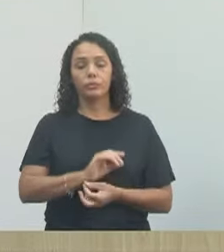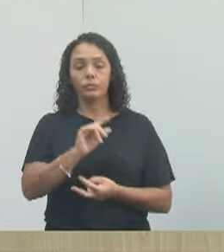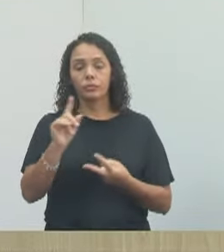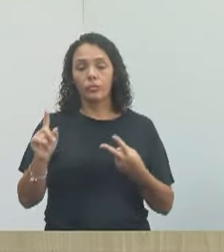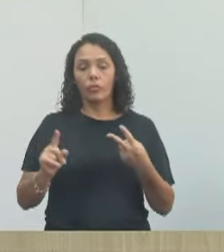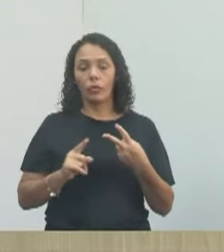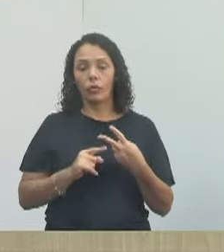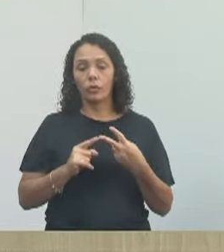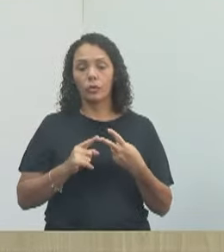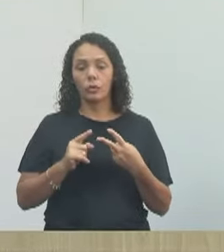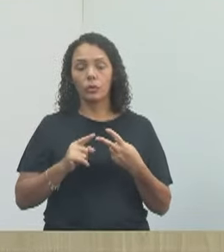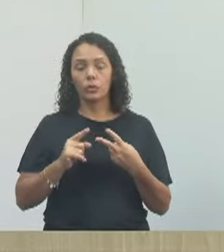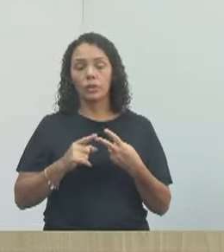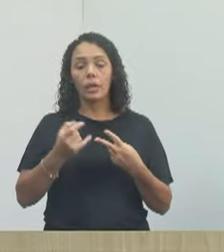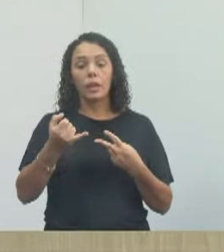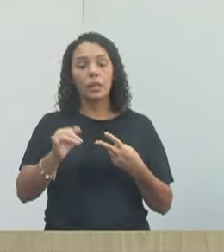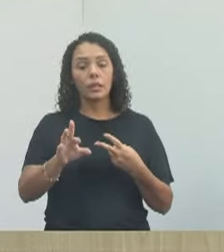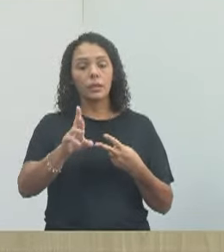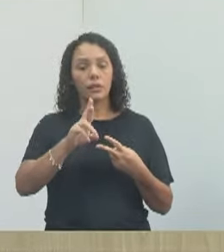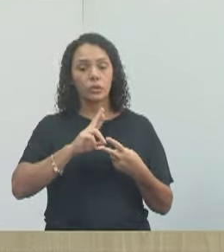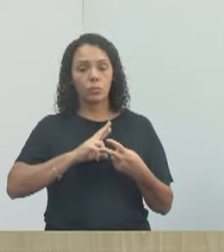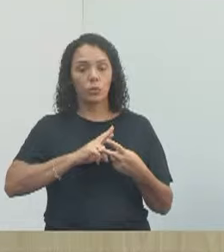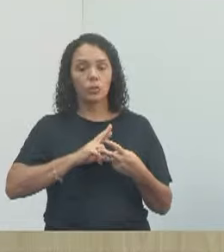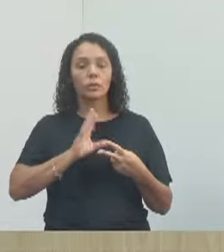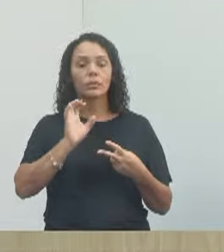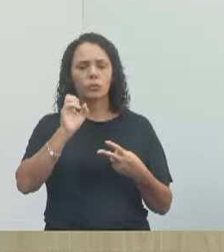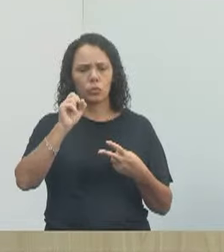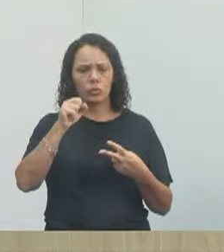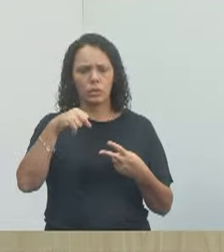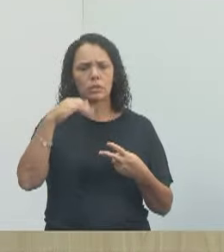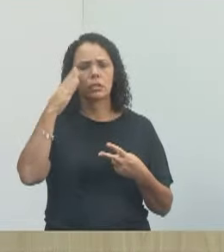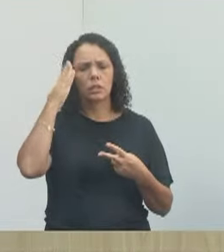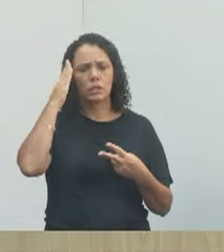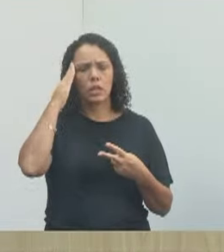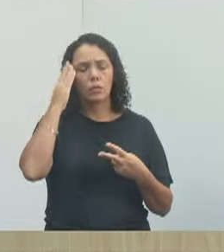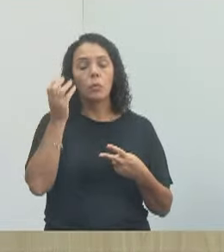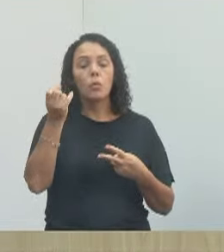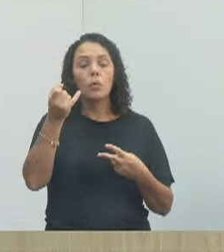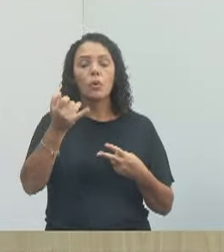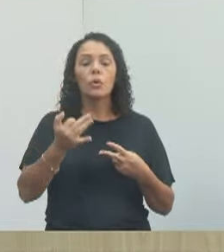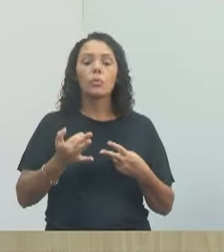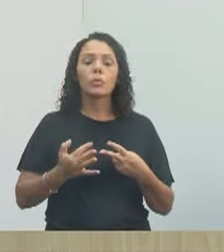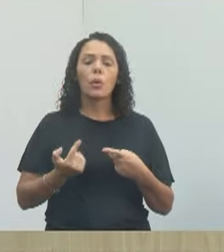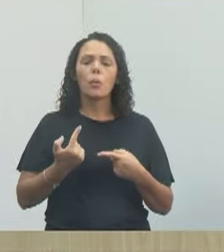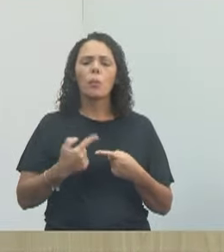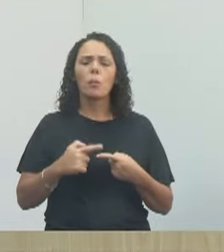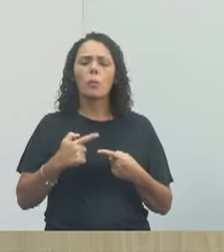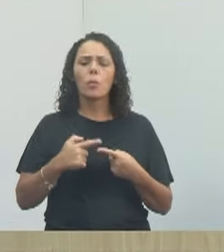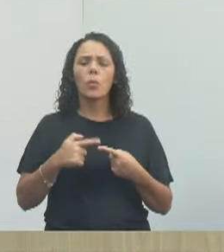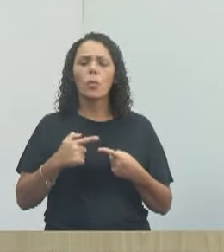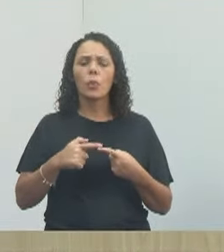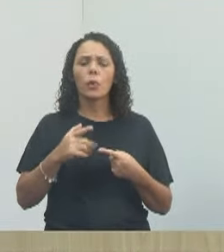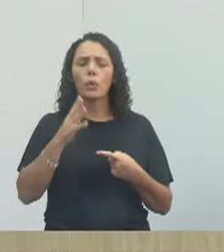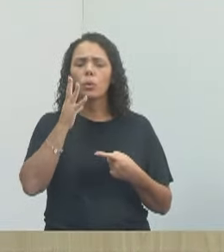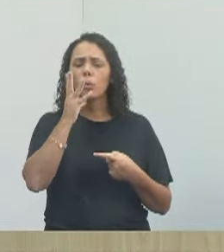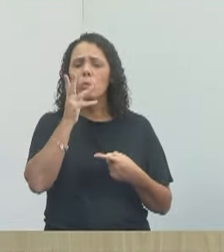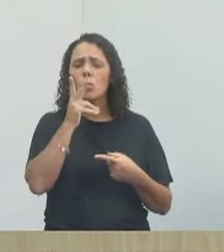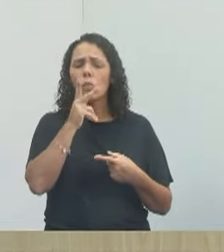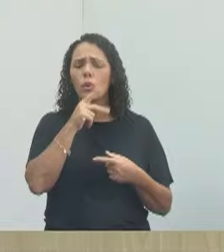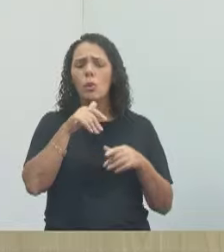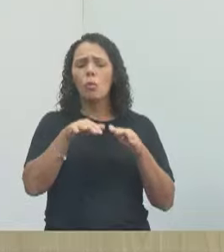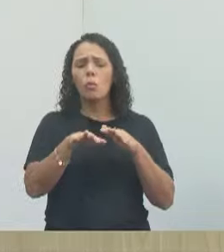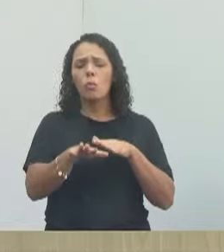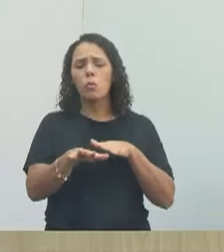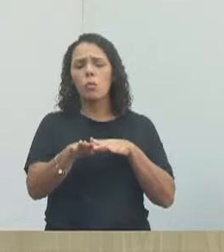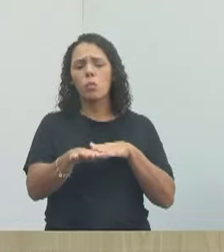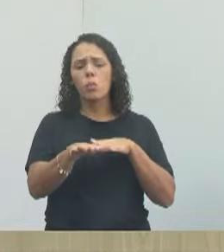dois em caso de resposta afirmativa justificar os motivos que causa lão trânsito e